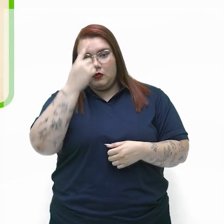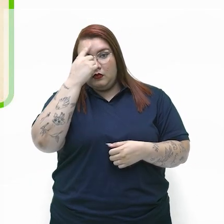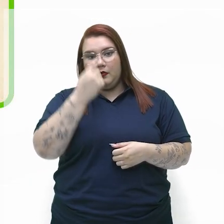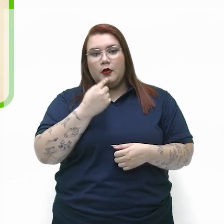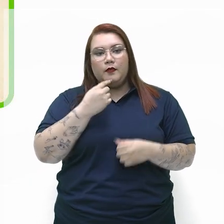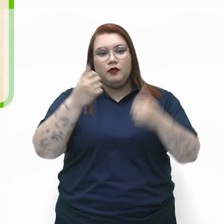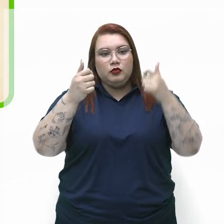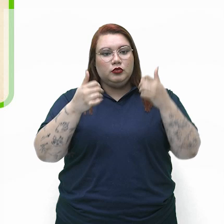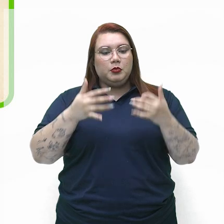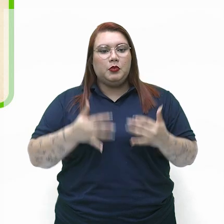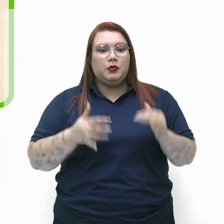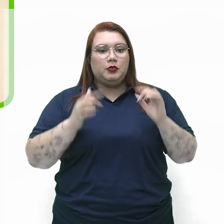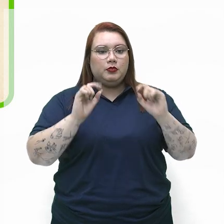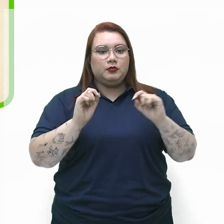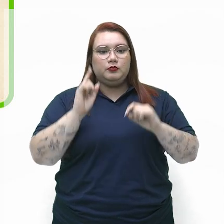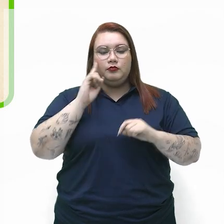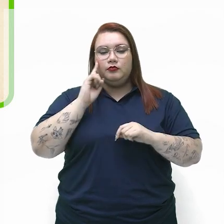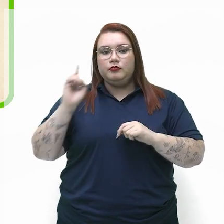né, de perfil,